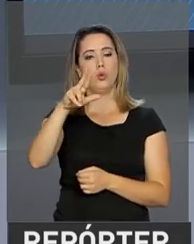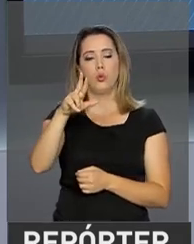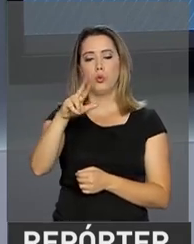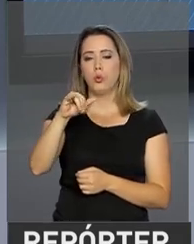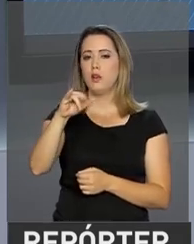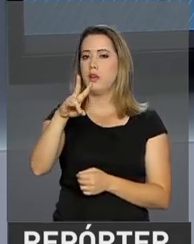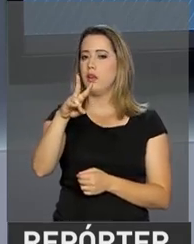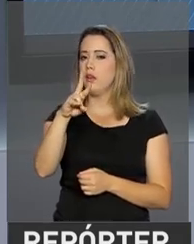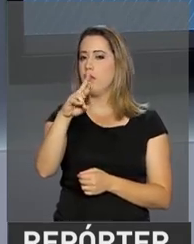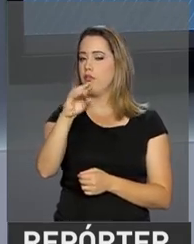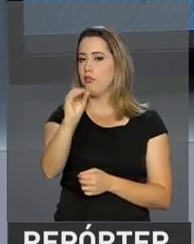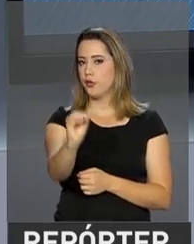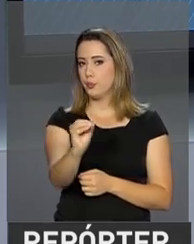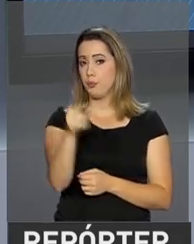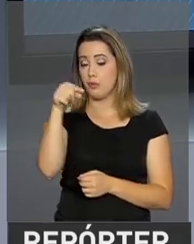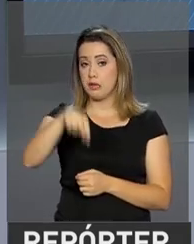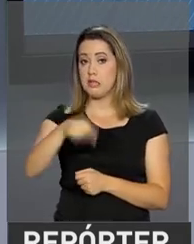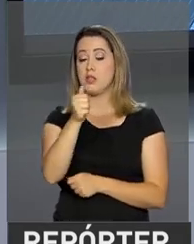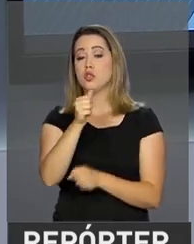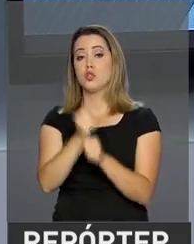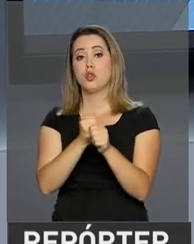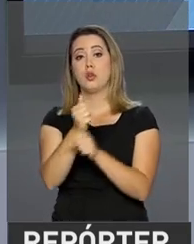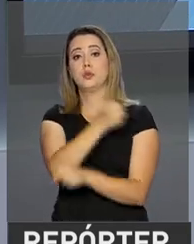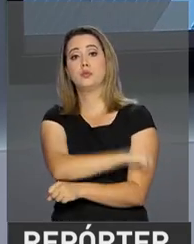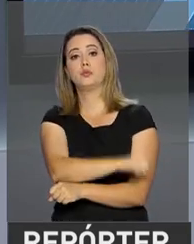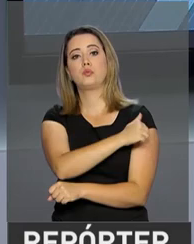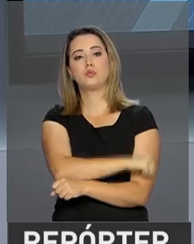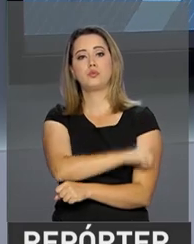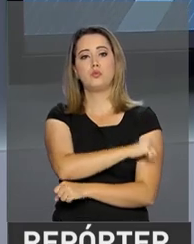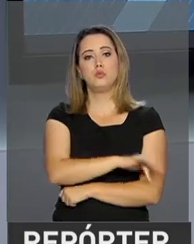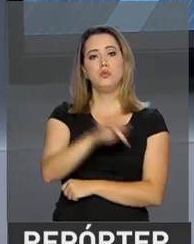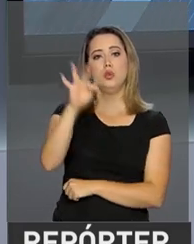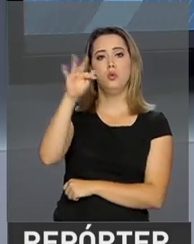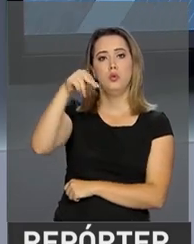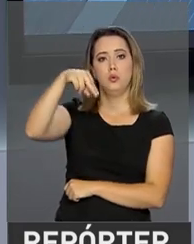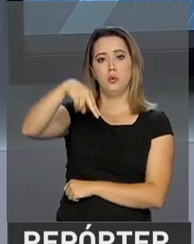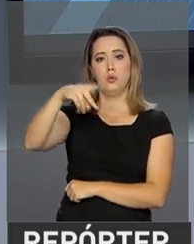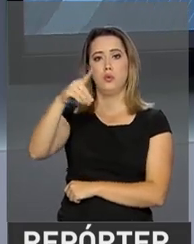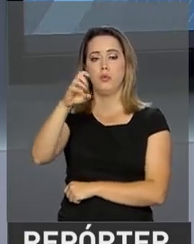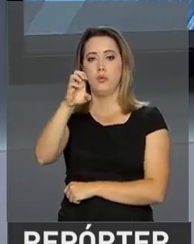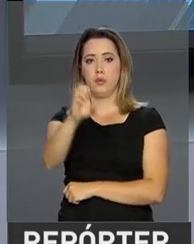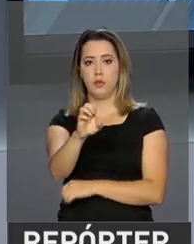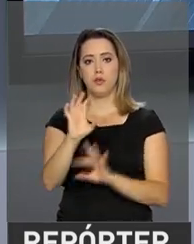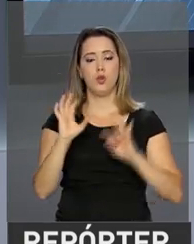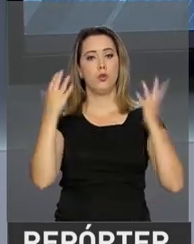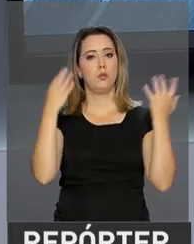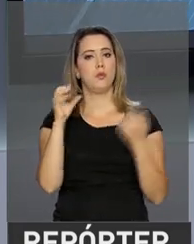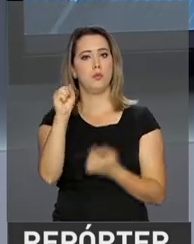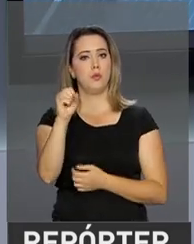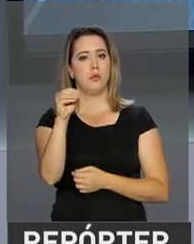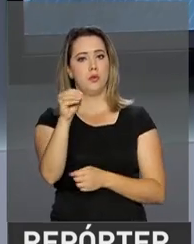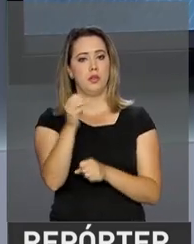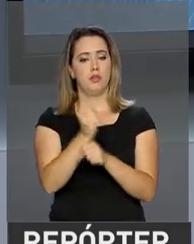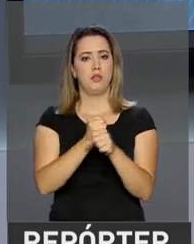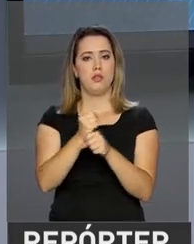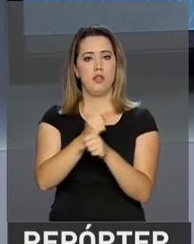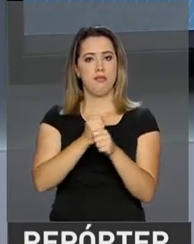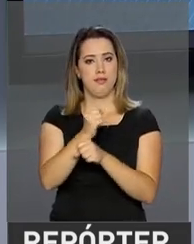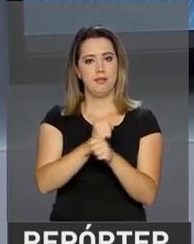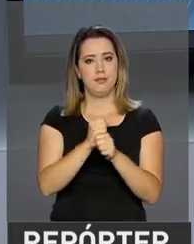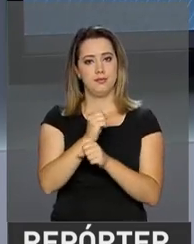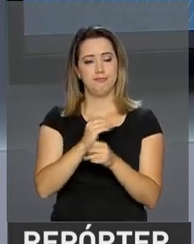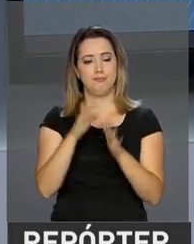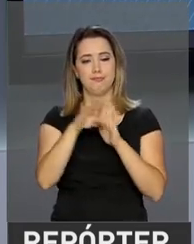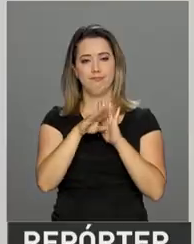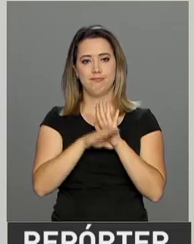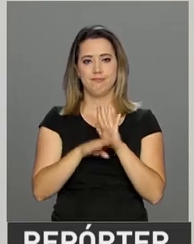deste ano, no Rio de Janeiro, o Fundo Nacional do Desenvolvimento da Educação comemora 80 anos do Programa Nacional do Livro